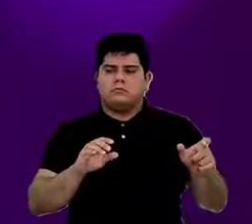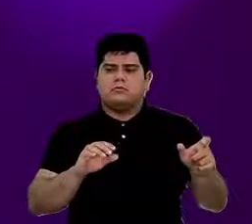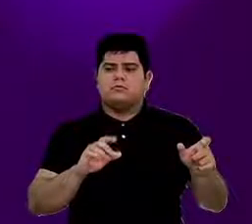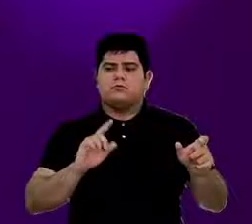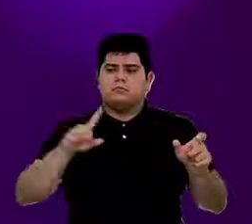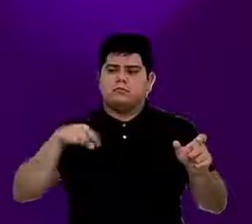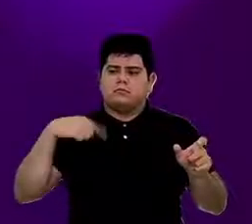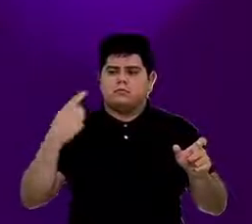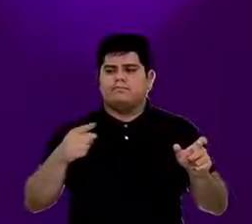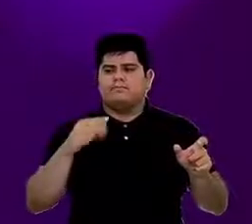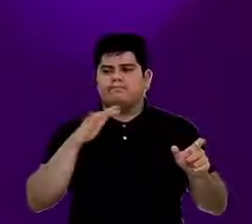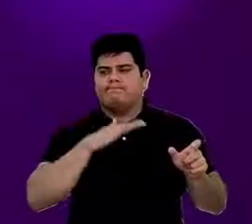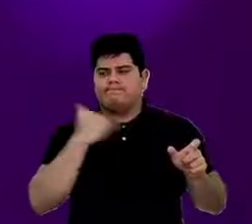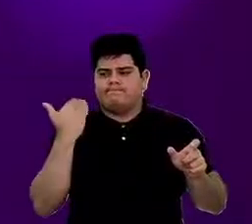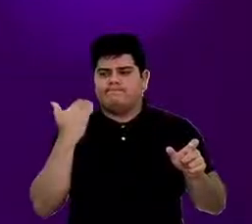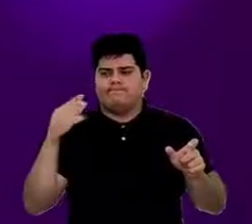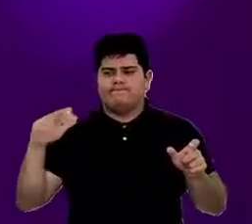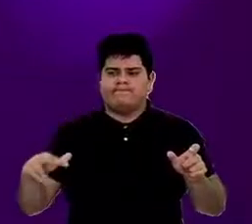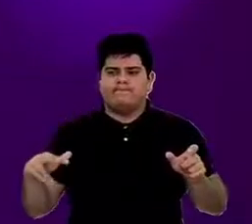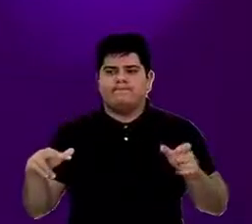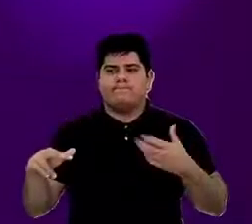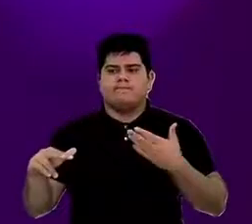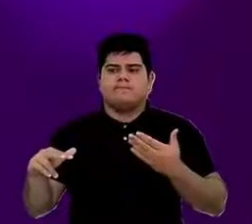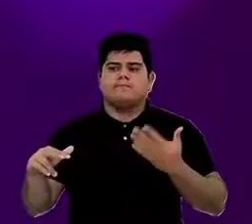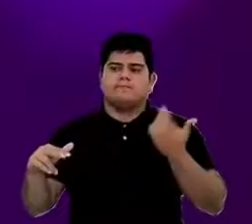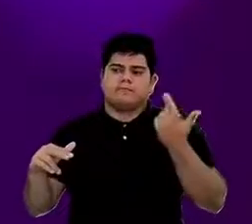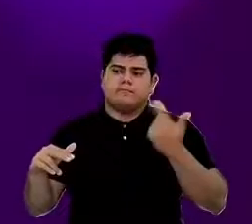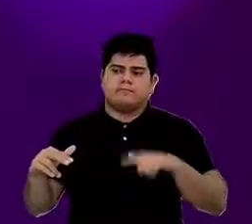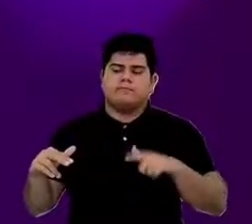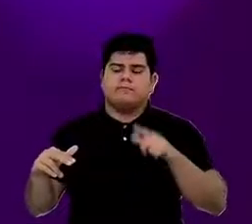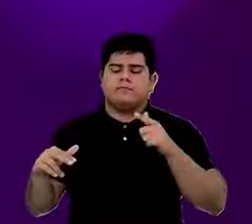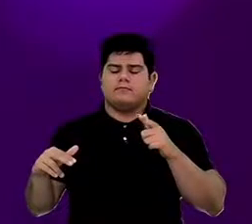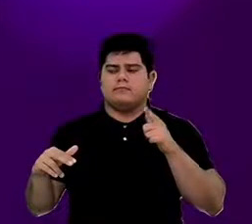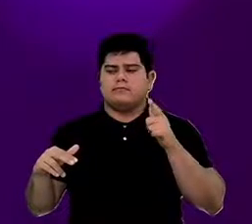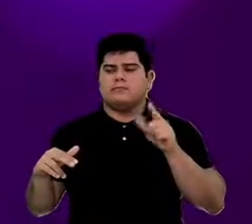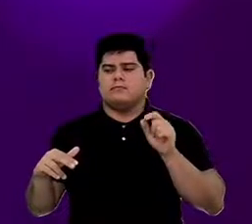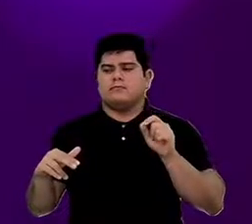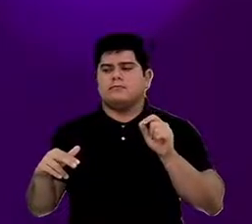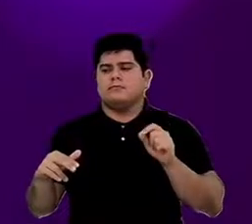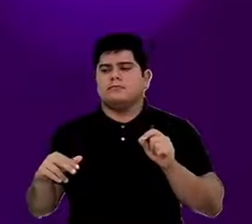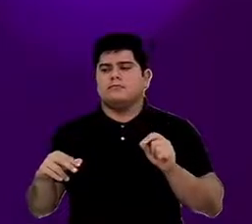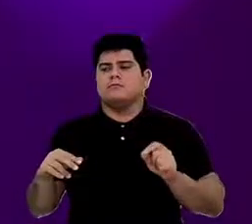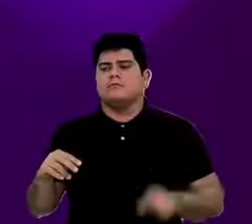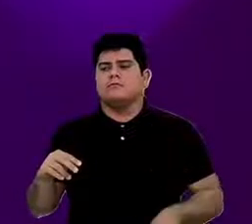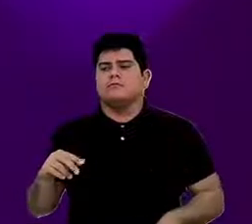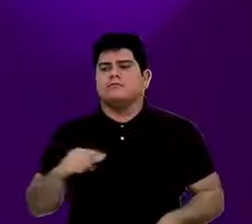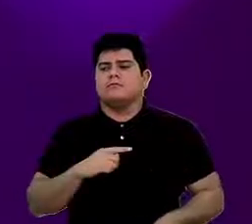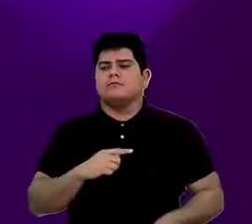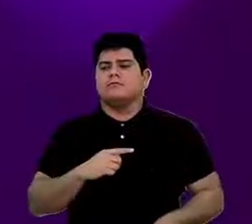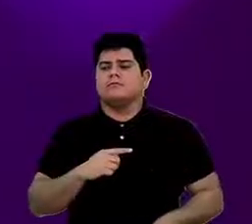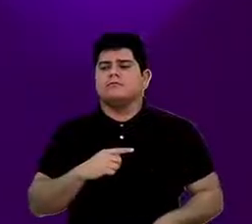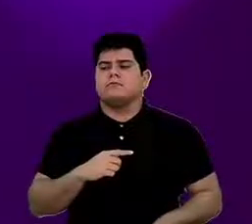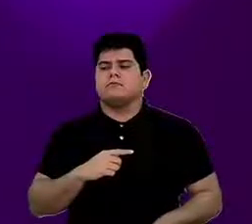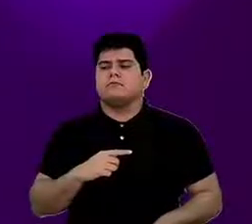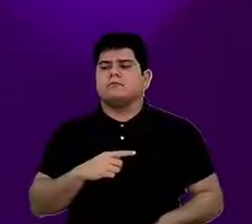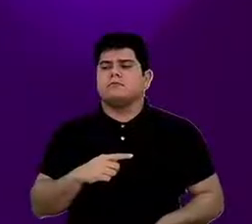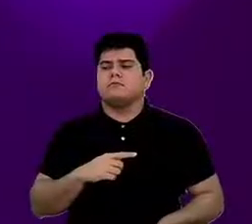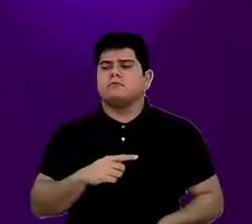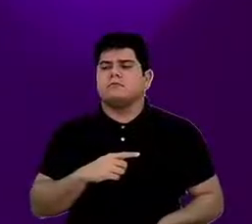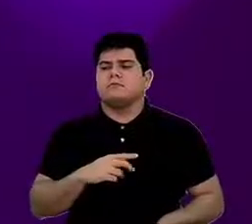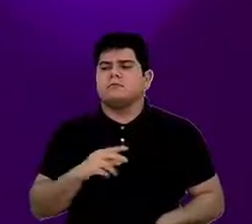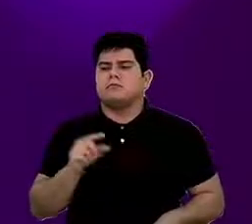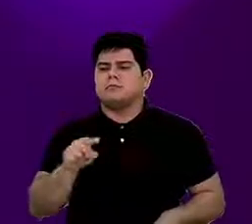do falecimento do esposo. Aqui mais um caso, esse é o caso de tacote-sulco, pelo contrário, ao invés do luto, é um happy